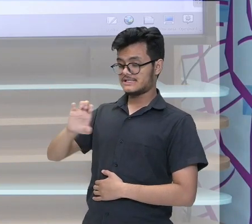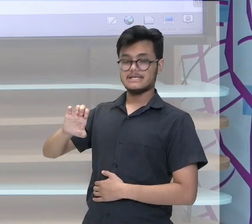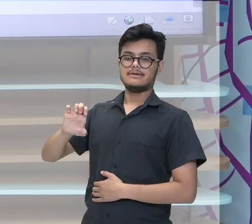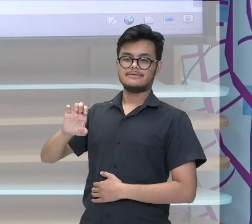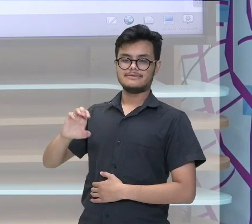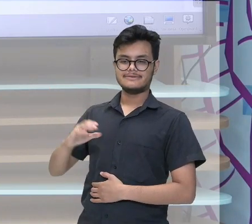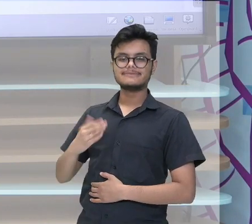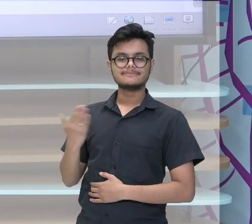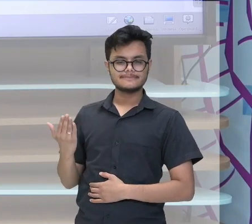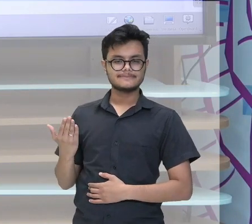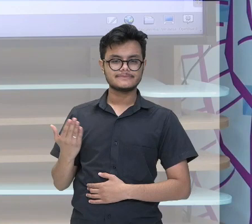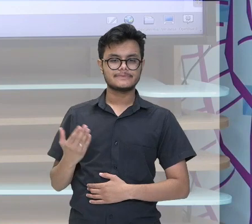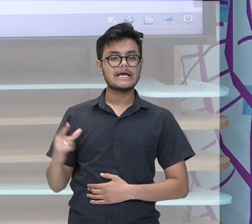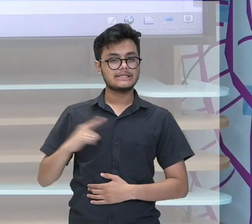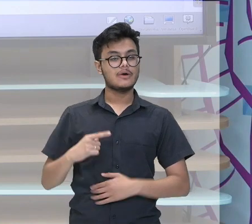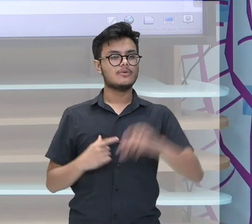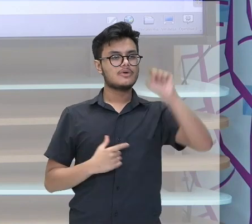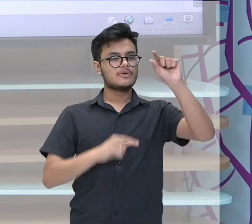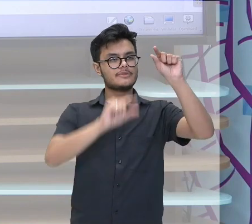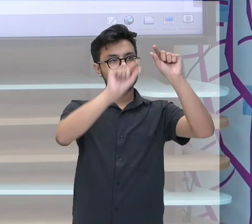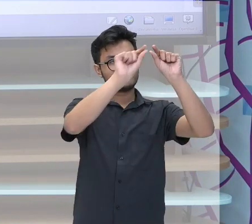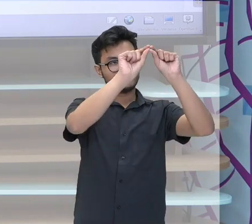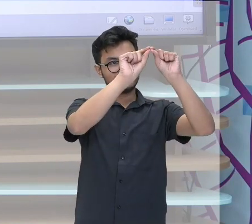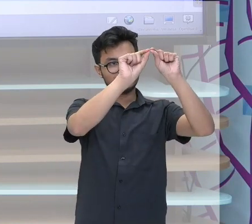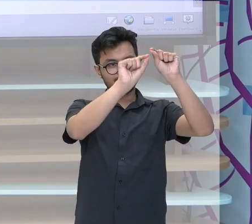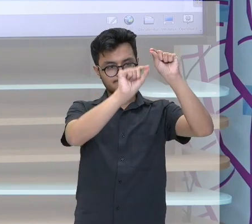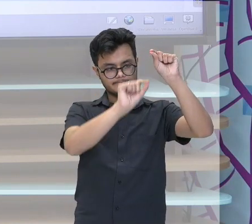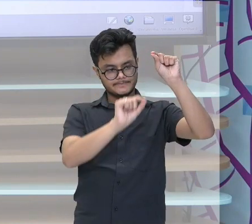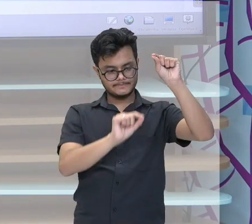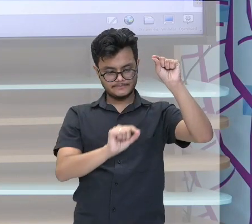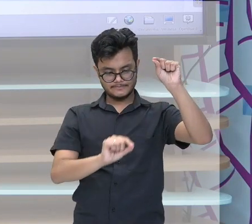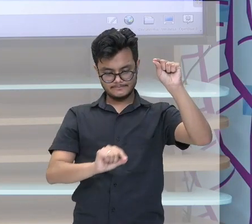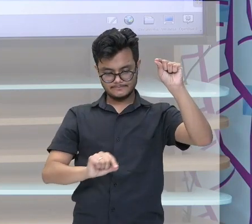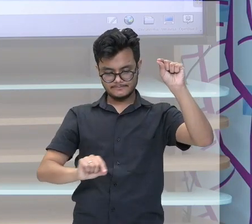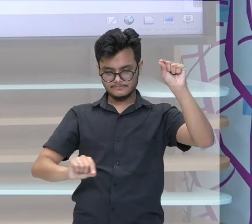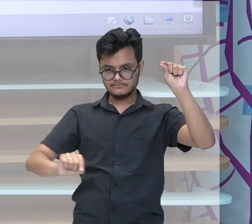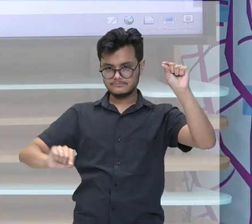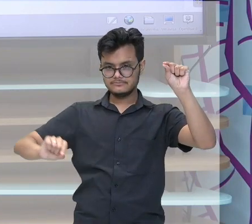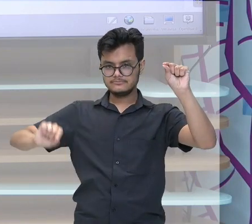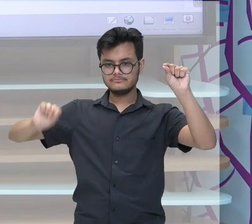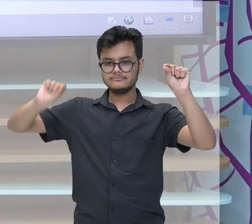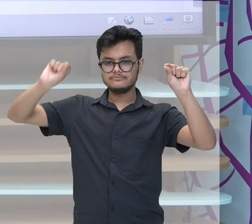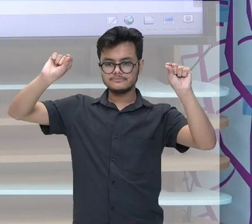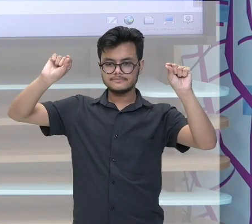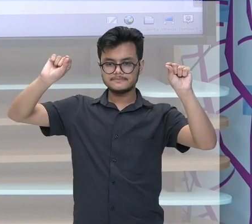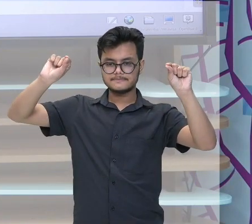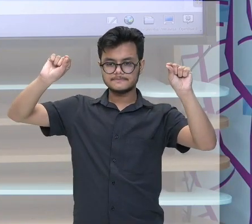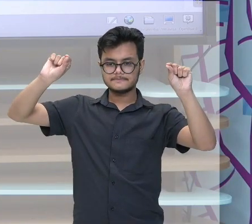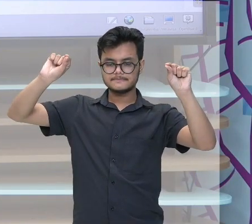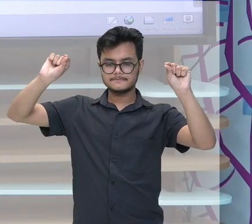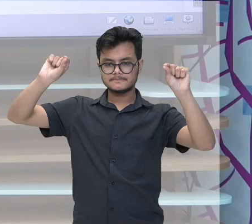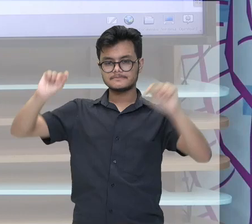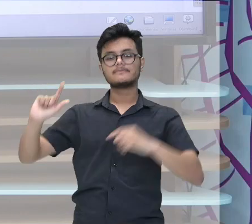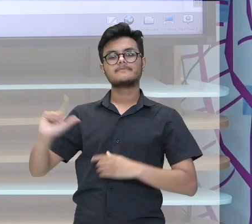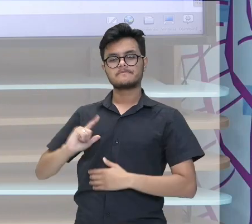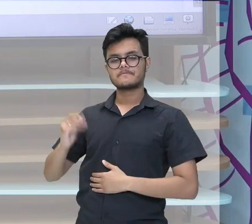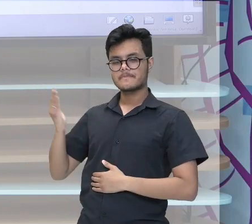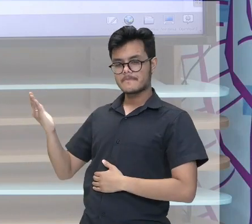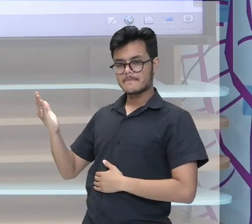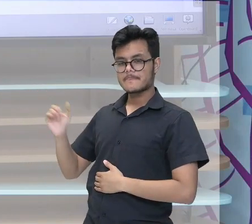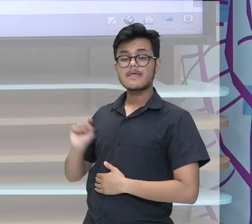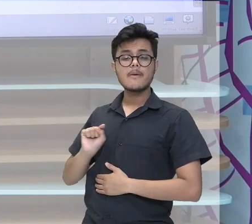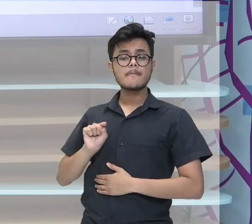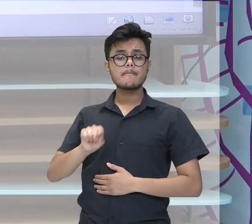Então, a parábola ela começa a descer, né? Vai descendo, até chegar